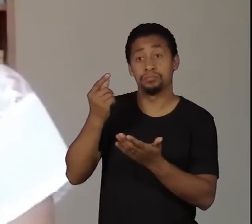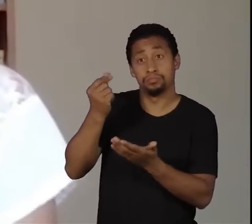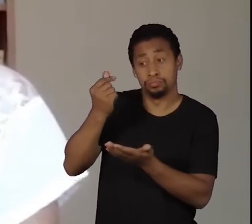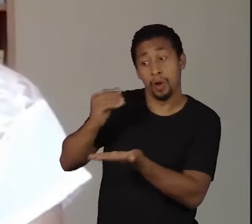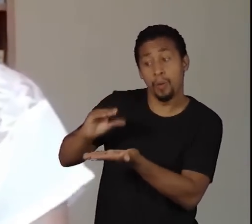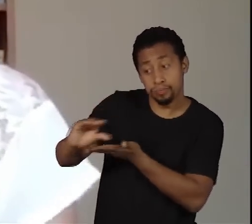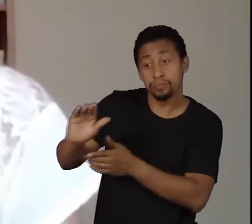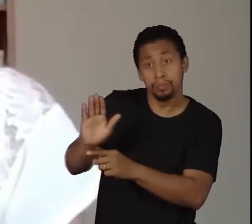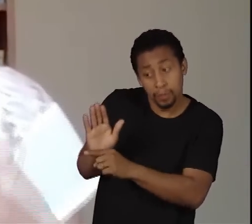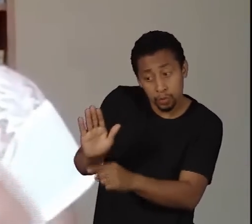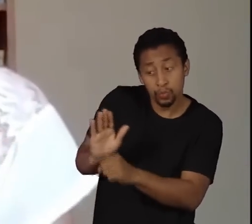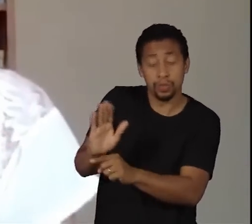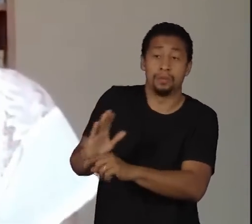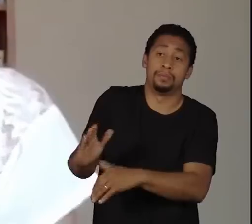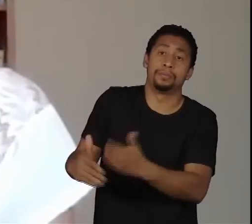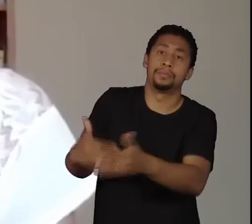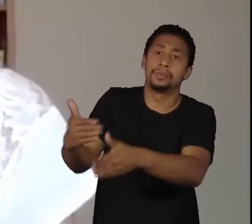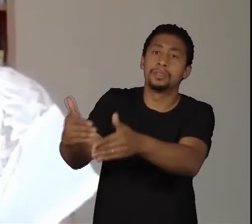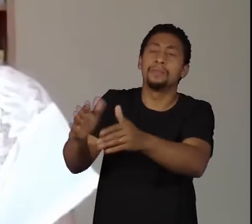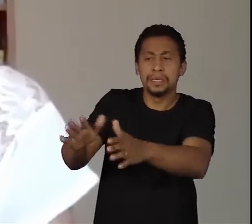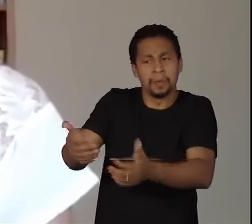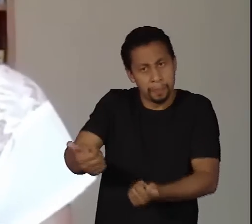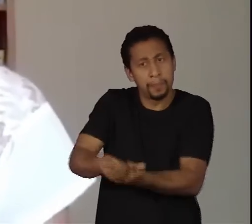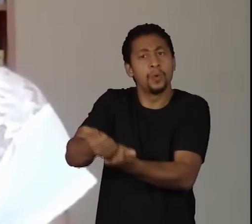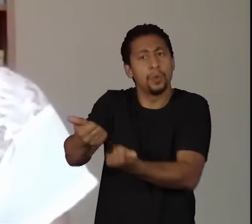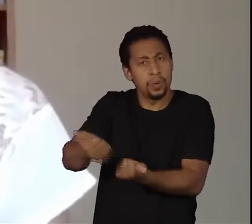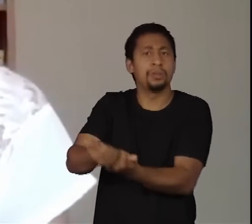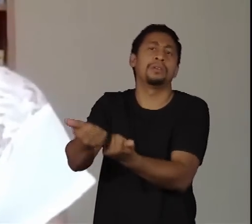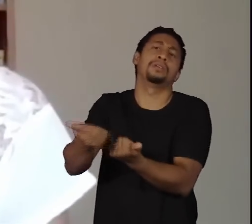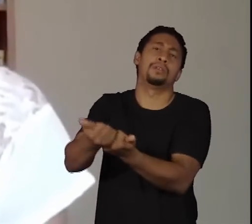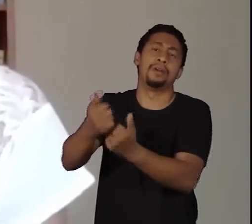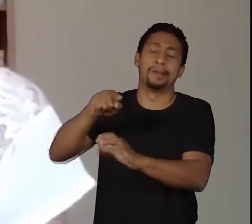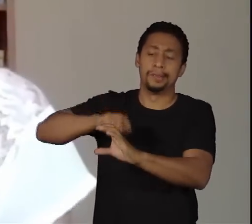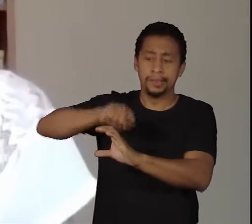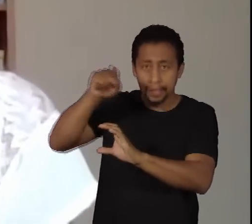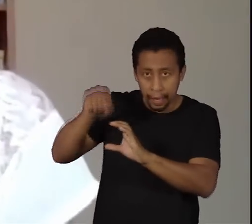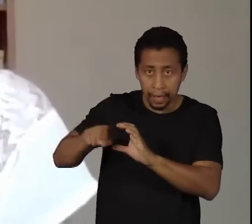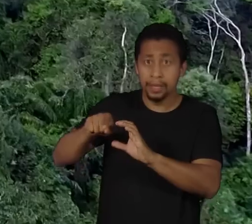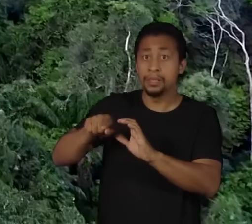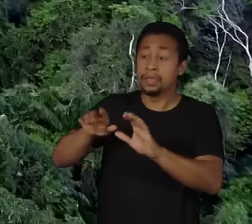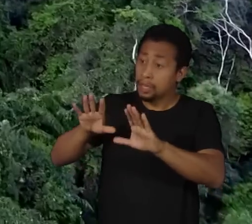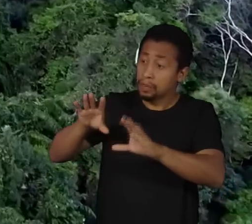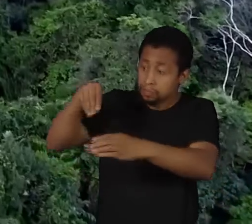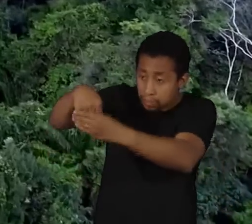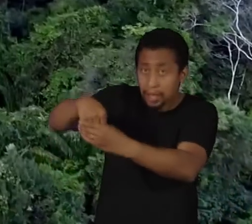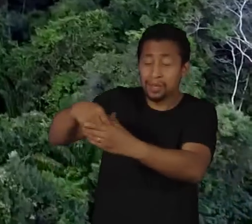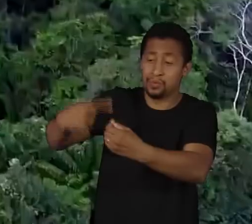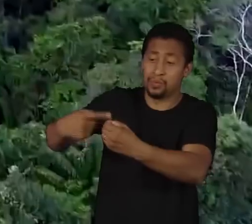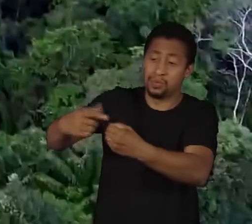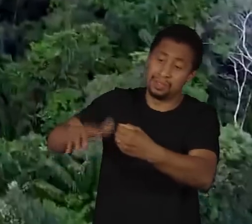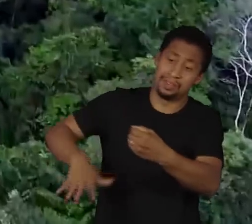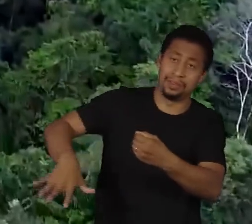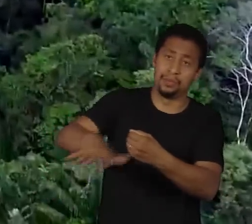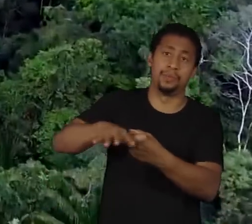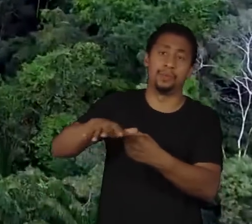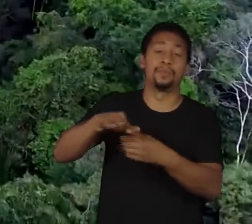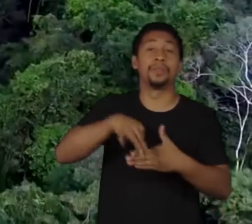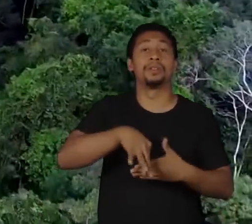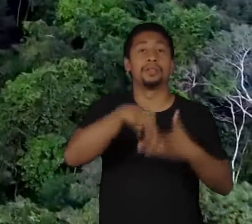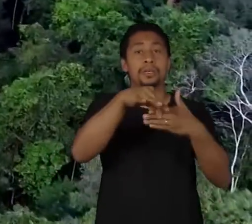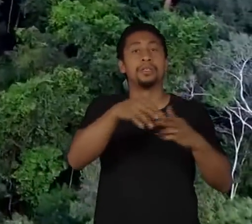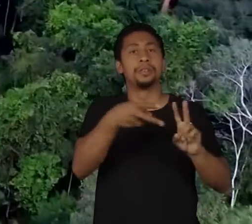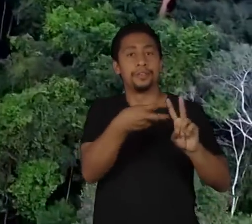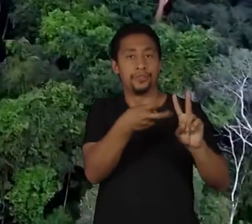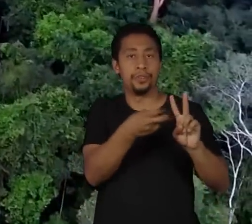financiamento para que a gente possa, de fato, apoiar a ciência produzida nos interiores. As lideranças indígenas têm falado há muito tempo,